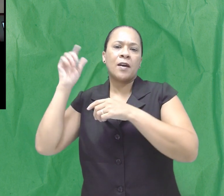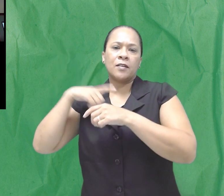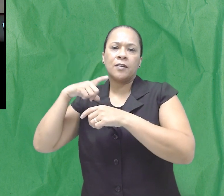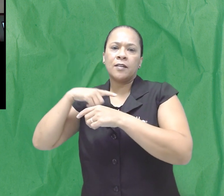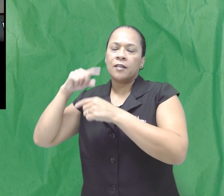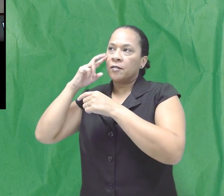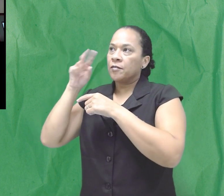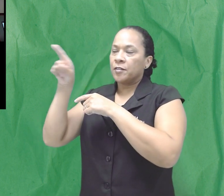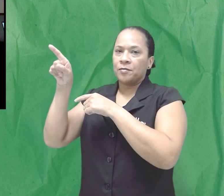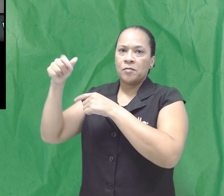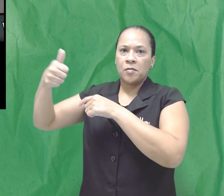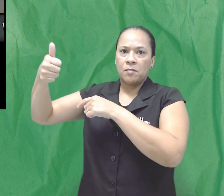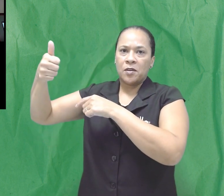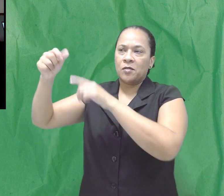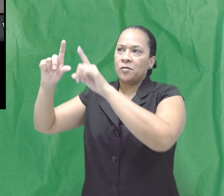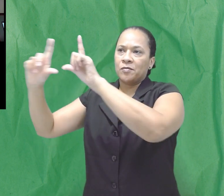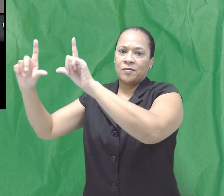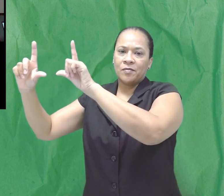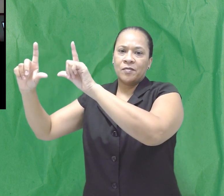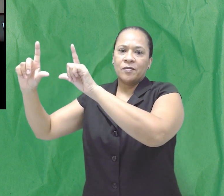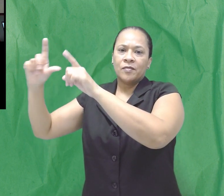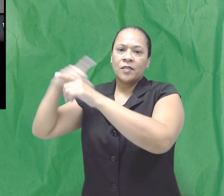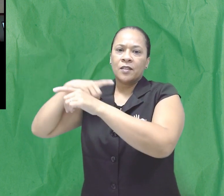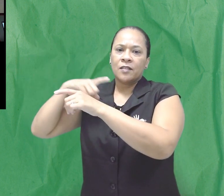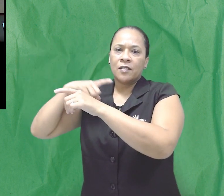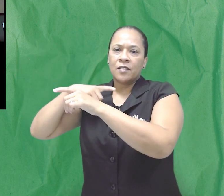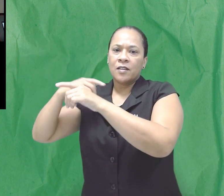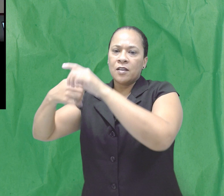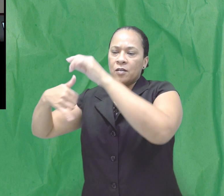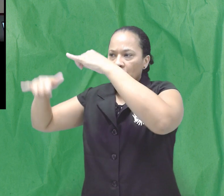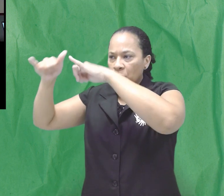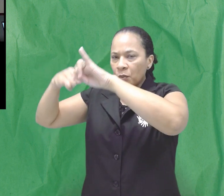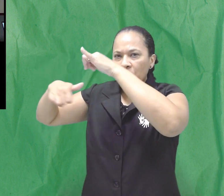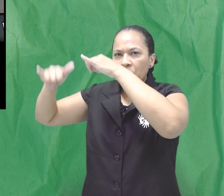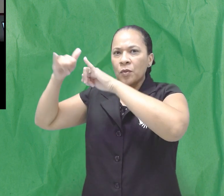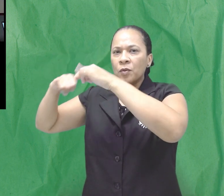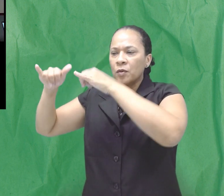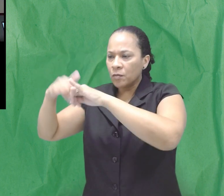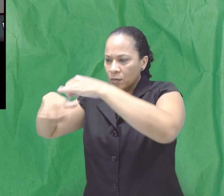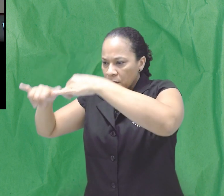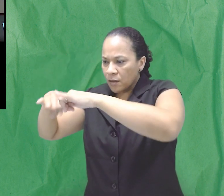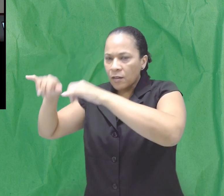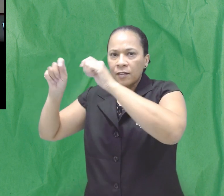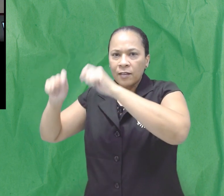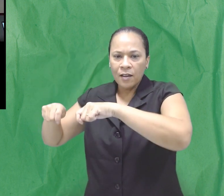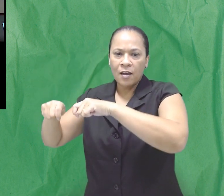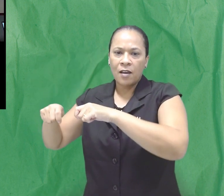ensaio, né, que são usados para realizar reações com pequenos volumes e também realizar processos